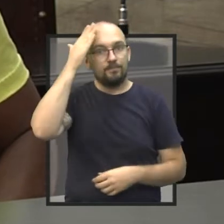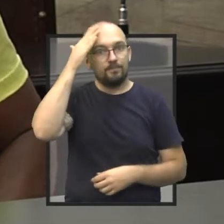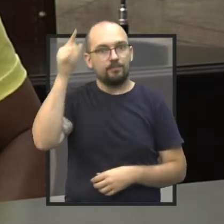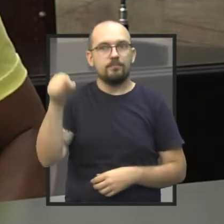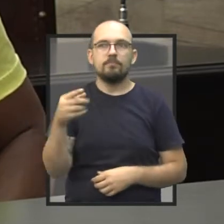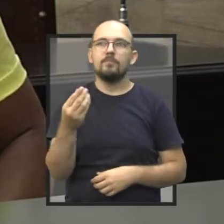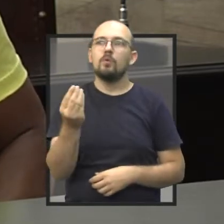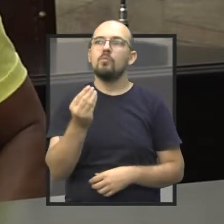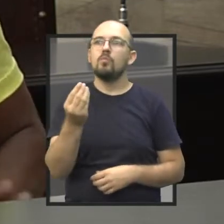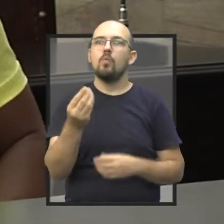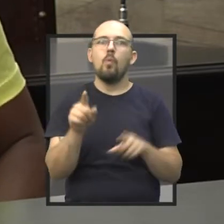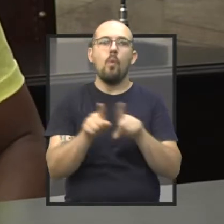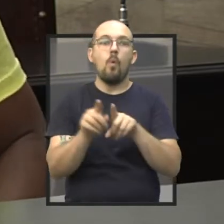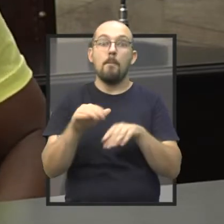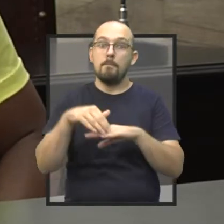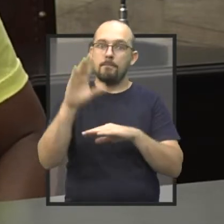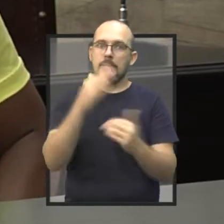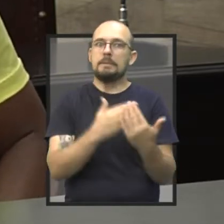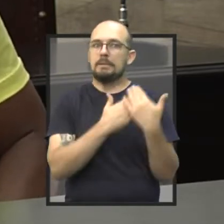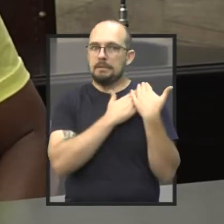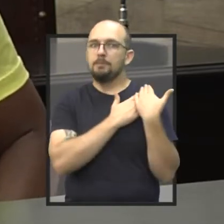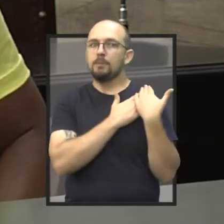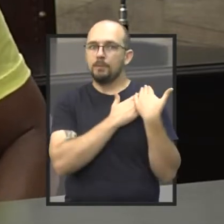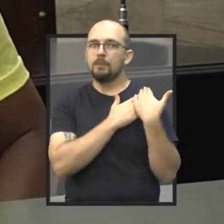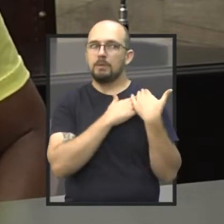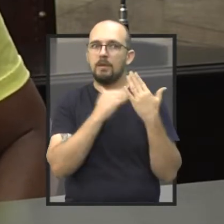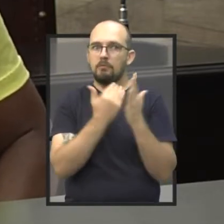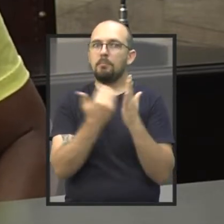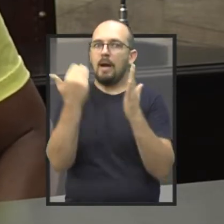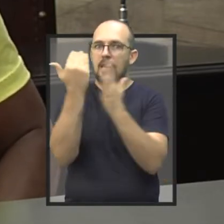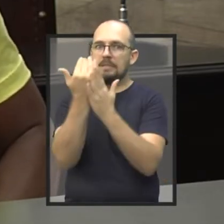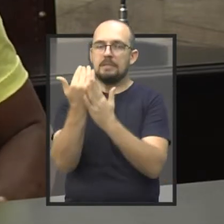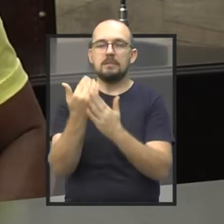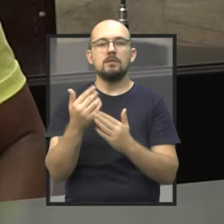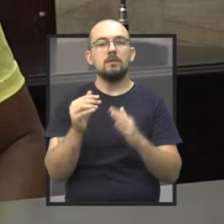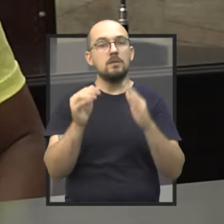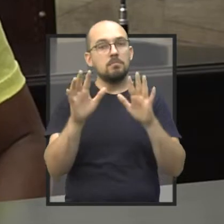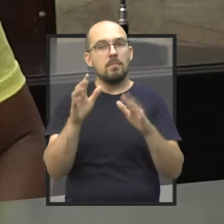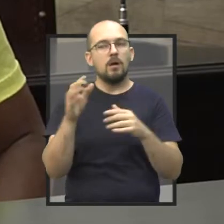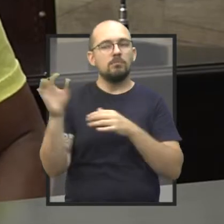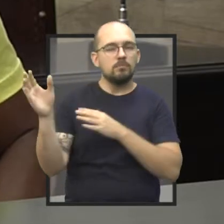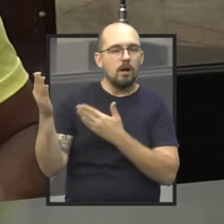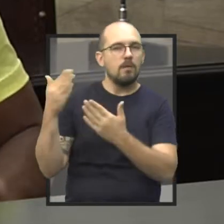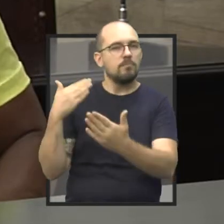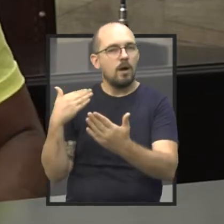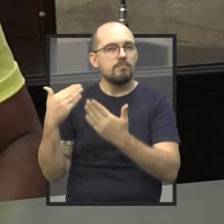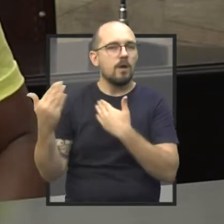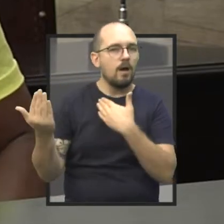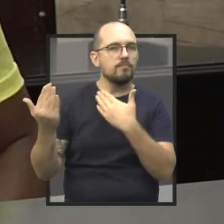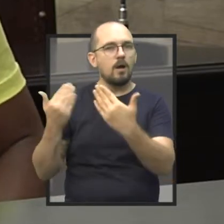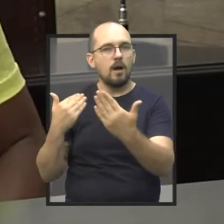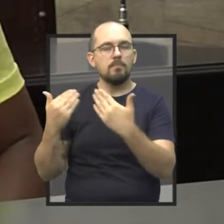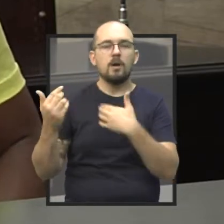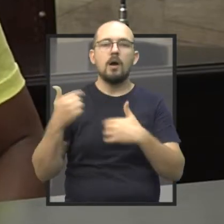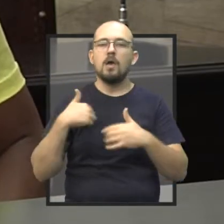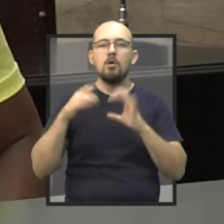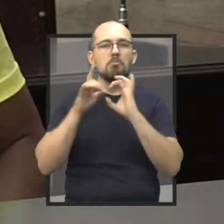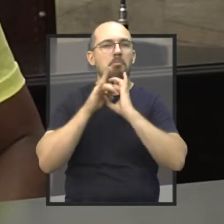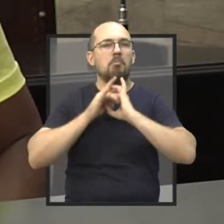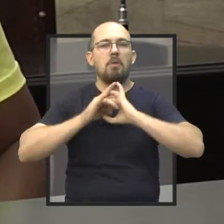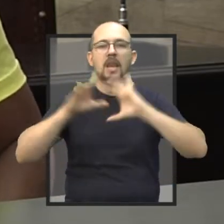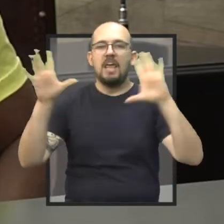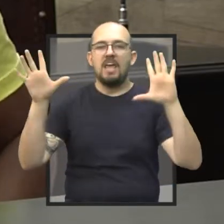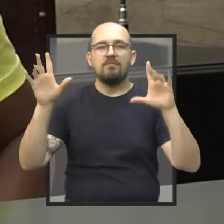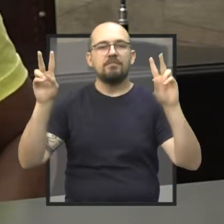um pouco, como é que eu vou dizer, é mais uma responsabilidade, mas estamos se elaborando, eu estou tendo carta branca